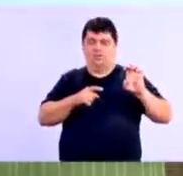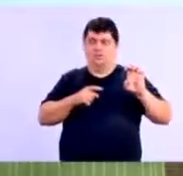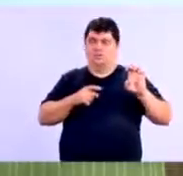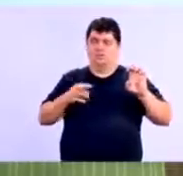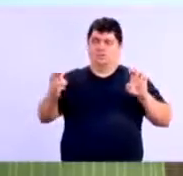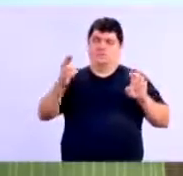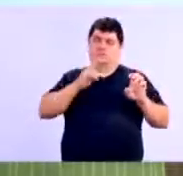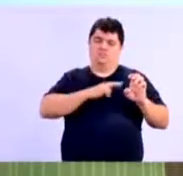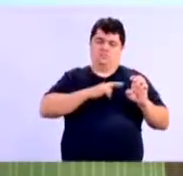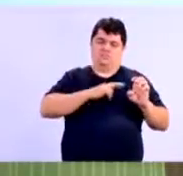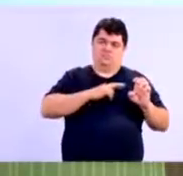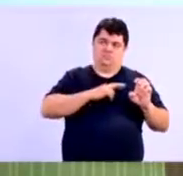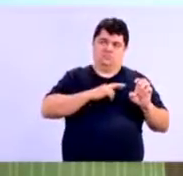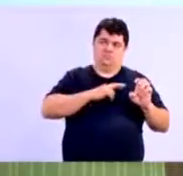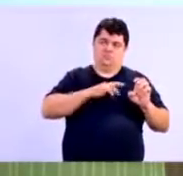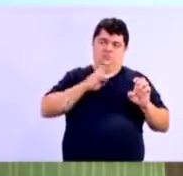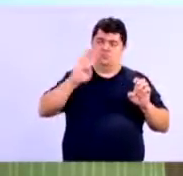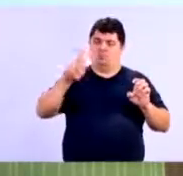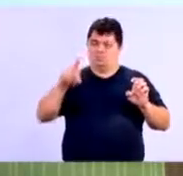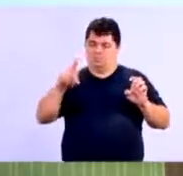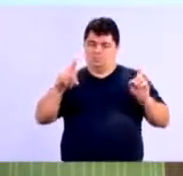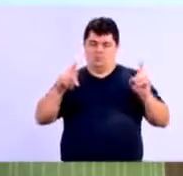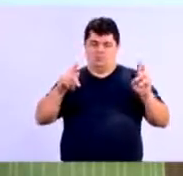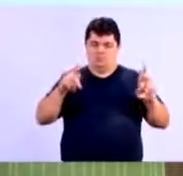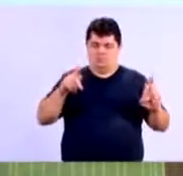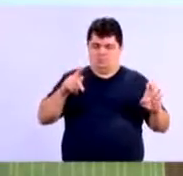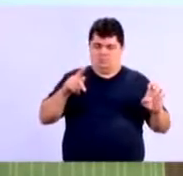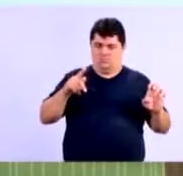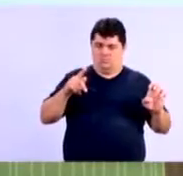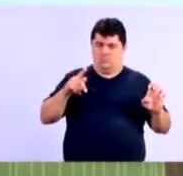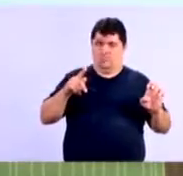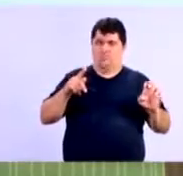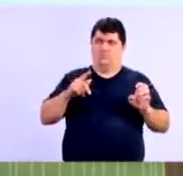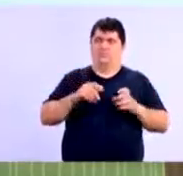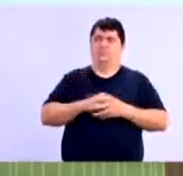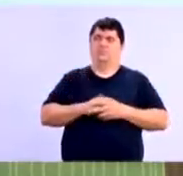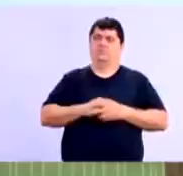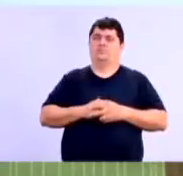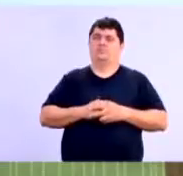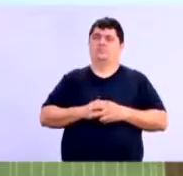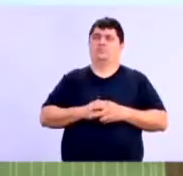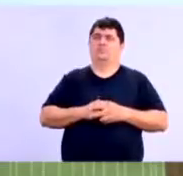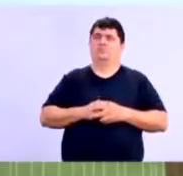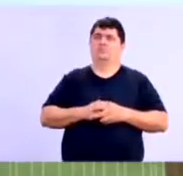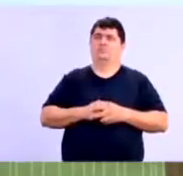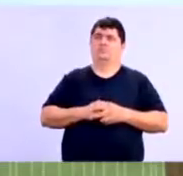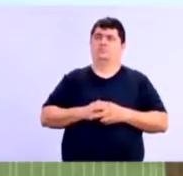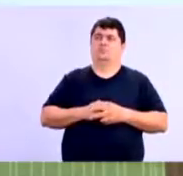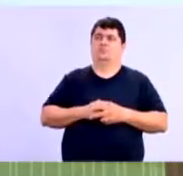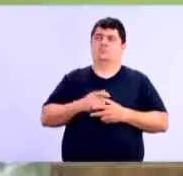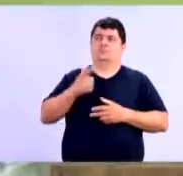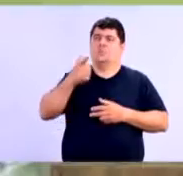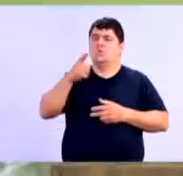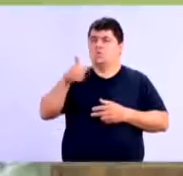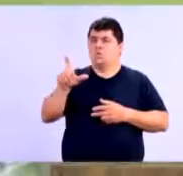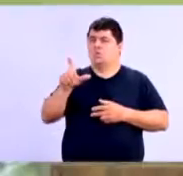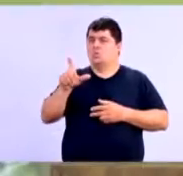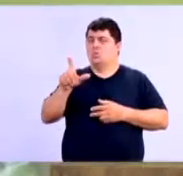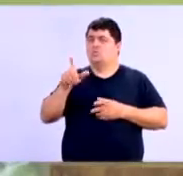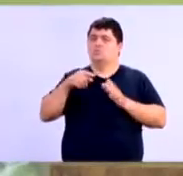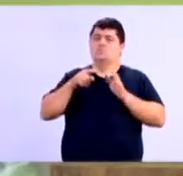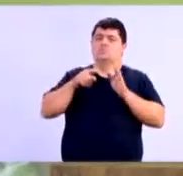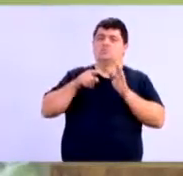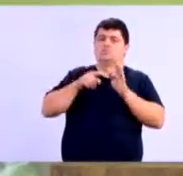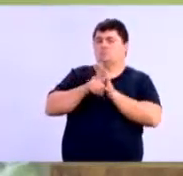uso o balanço e uso DRE. Tá? Eu não uso nunca só o balanço. Beleza, professora? Outro detalhe aqui que eles estão